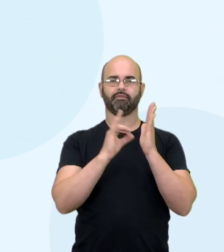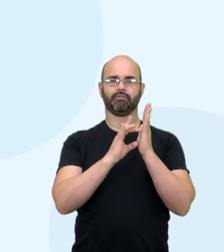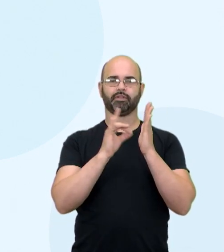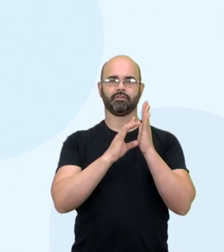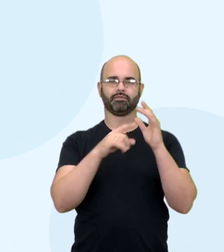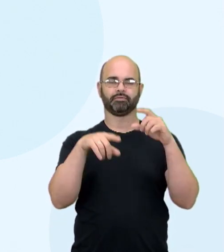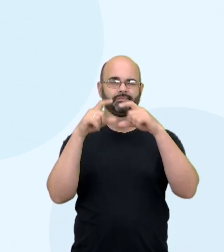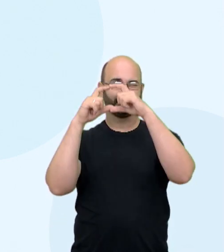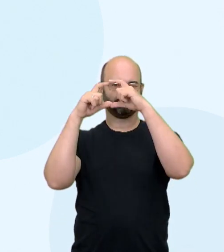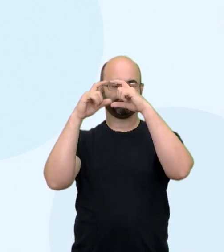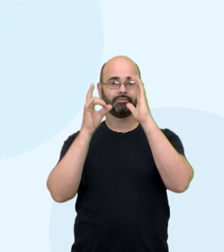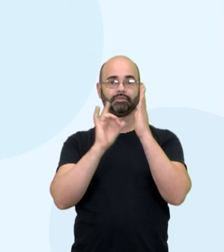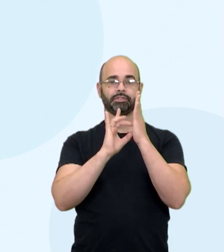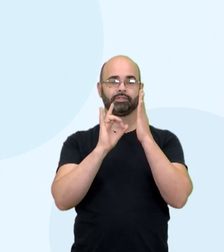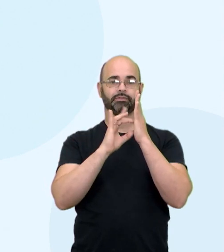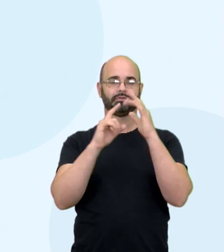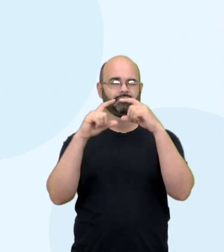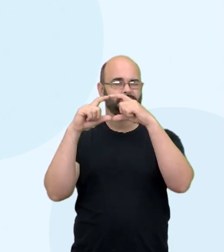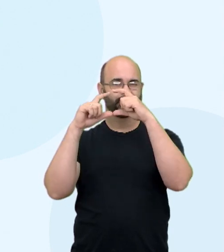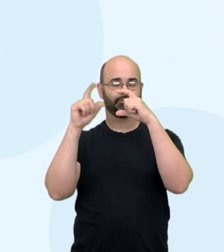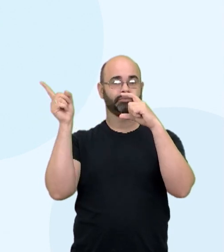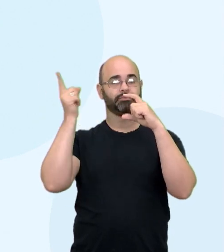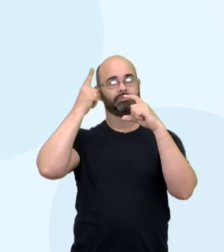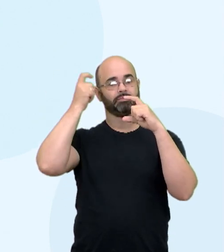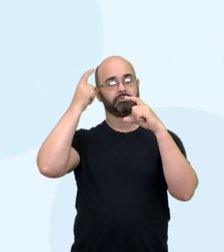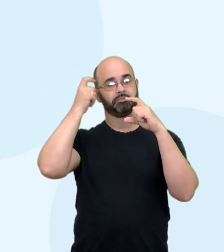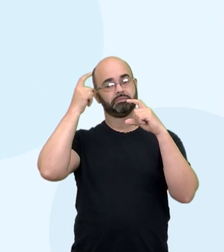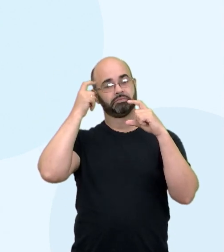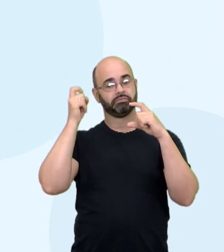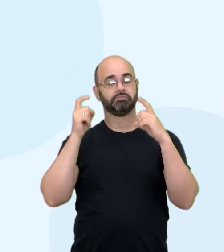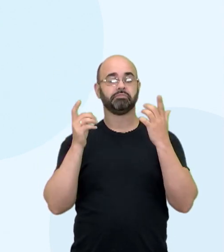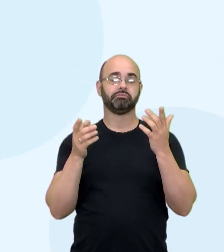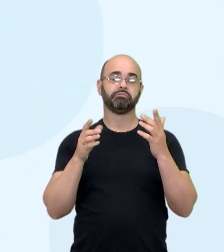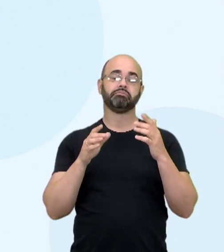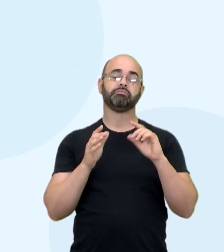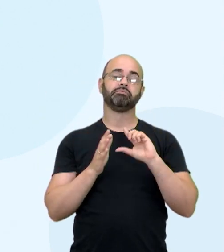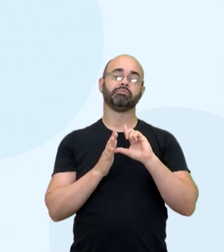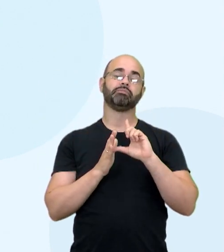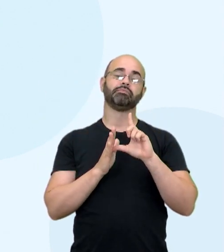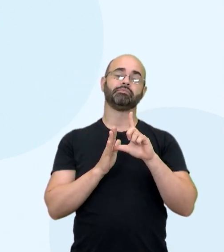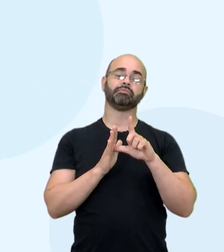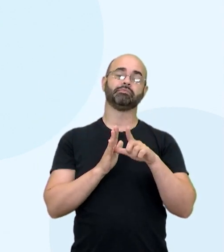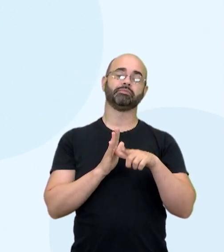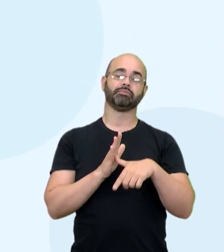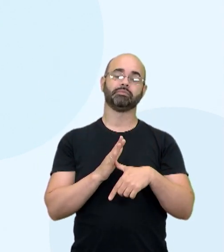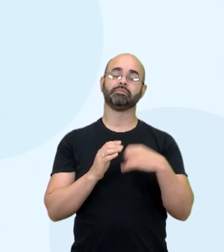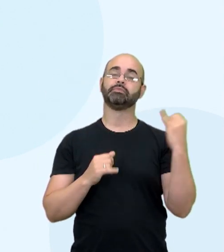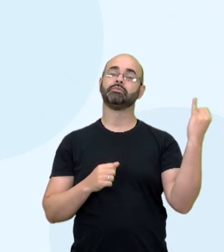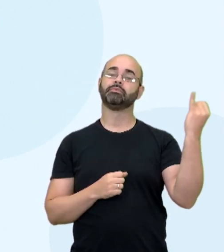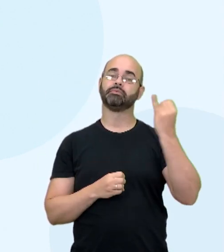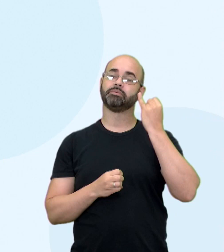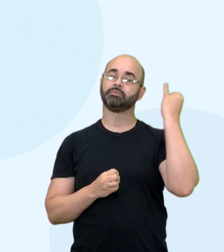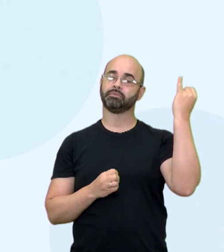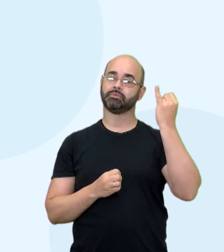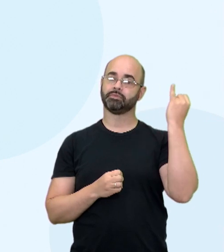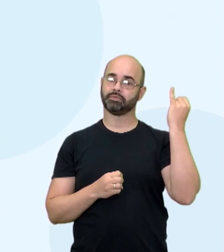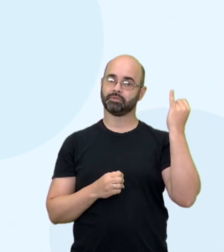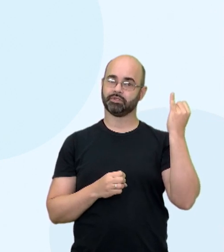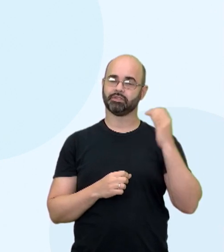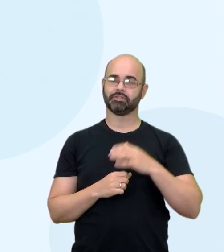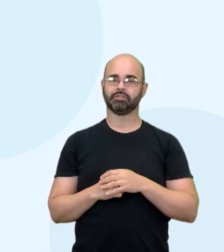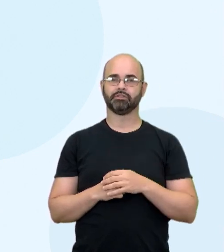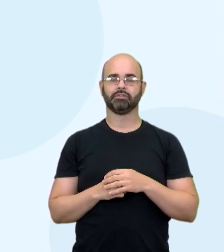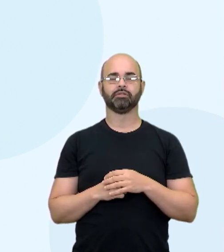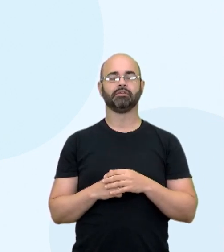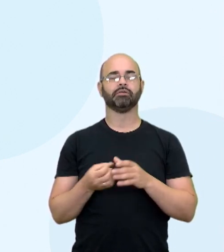ele inventa essas lentes que depois seriam muito importantes para o desenvolvimento de instrumentos como,